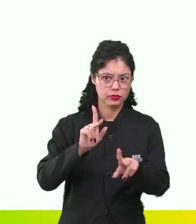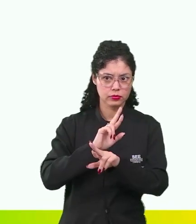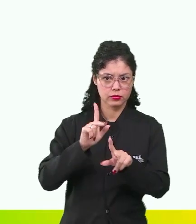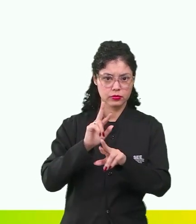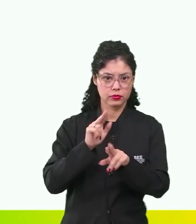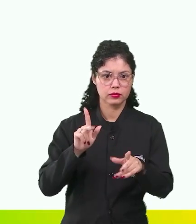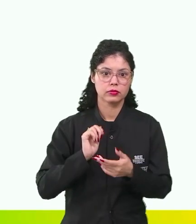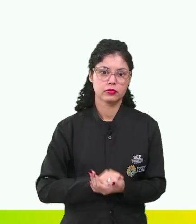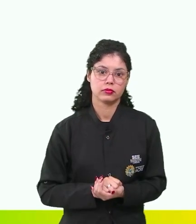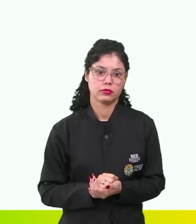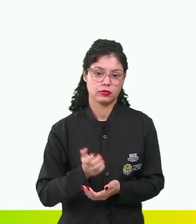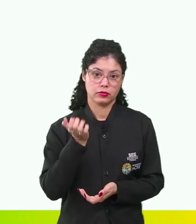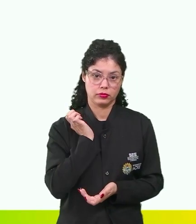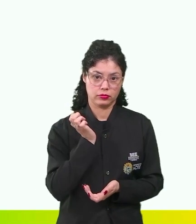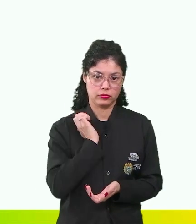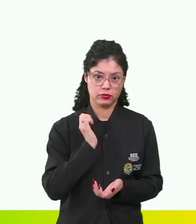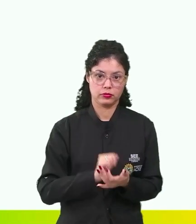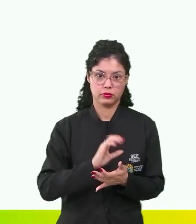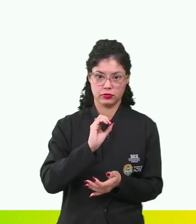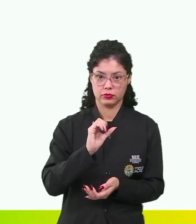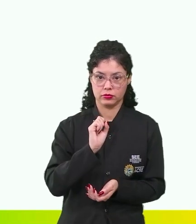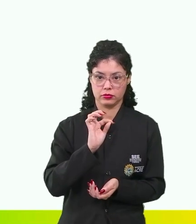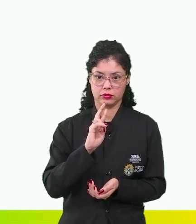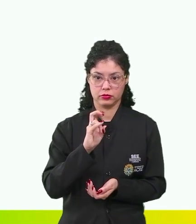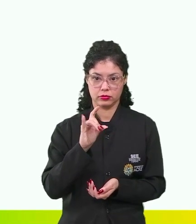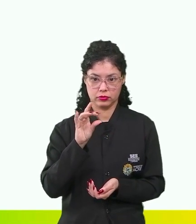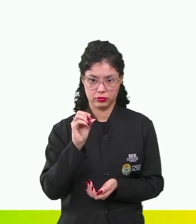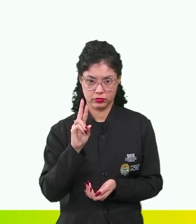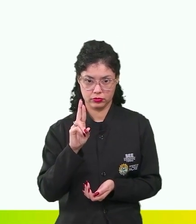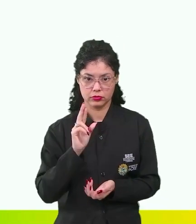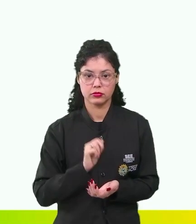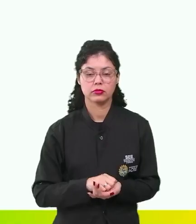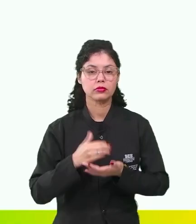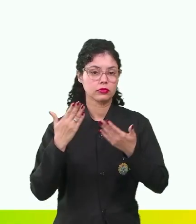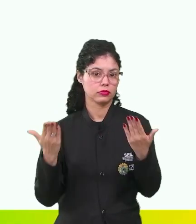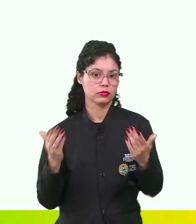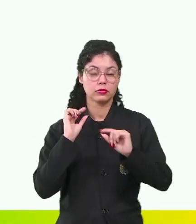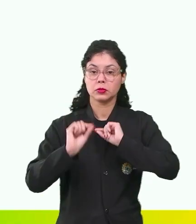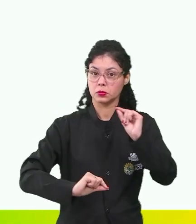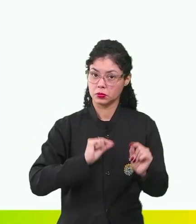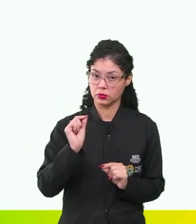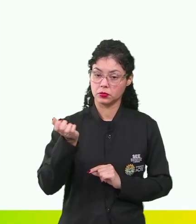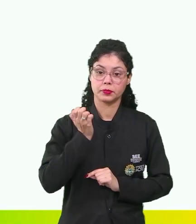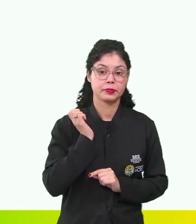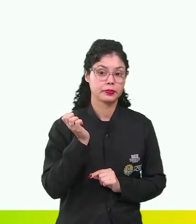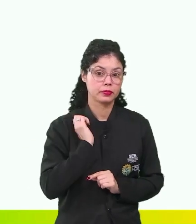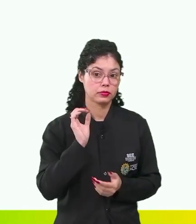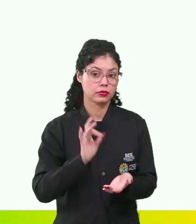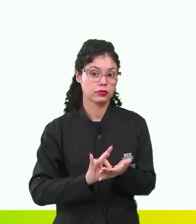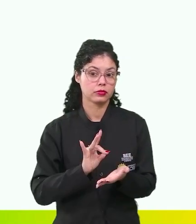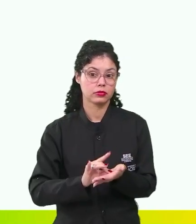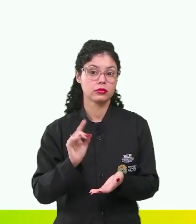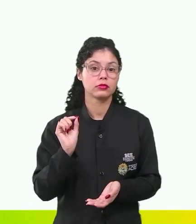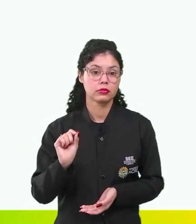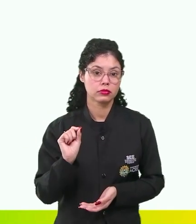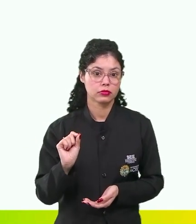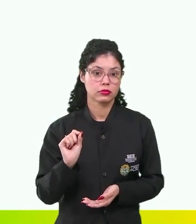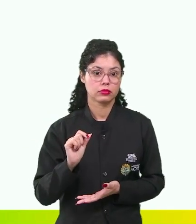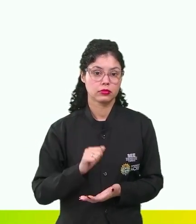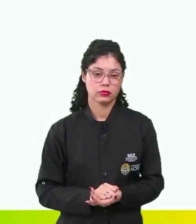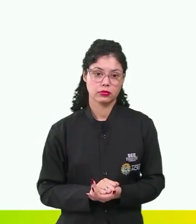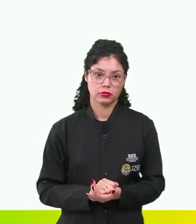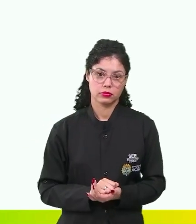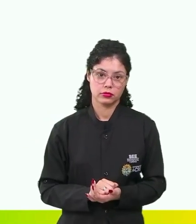diferença entre ser rico e ser ostentador. Então, o que é ser rico, na verdade? Ser